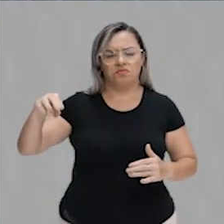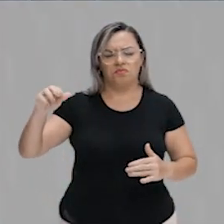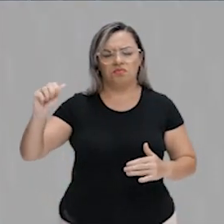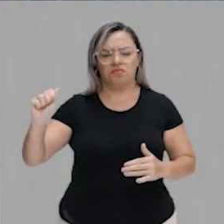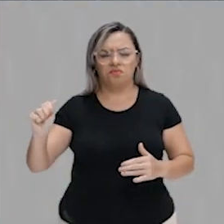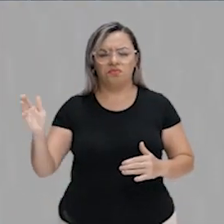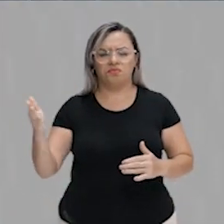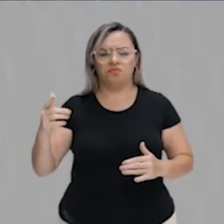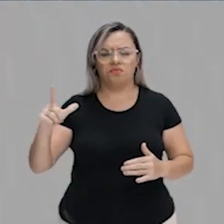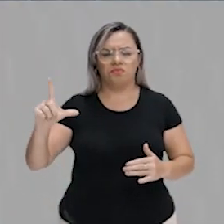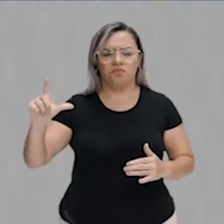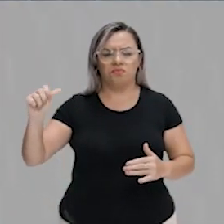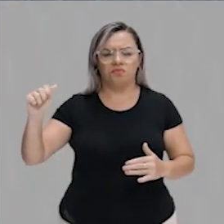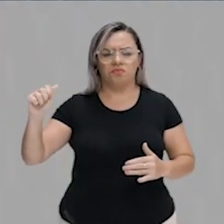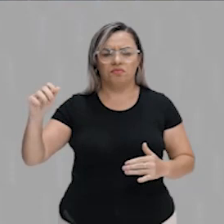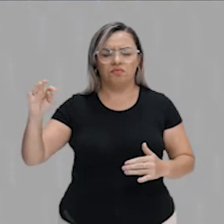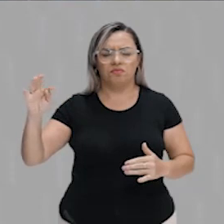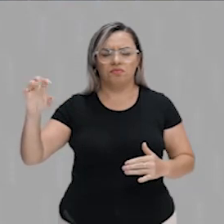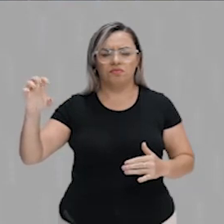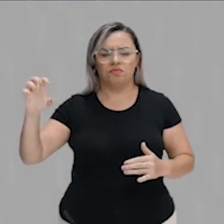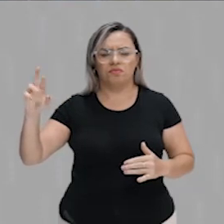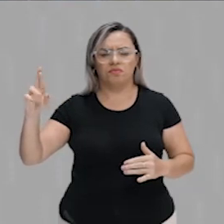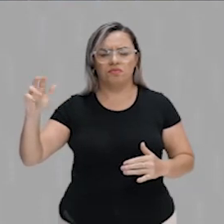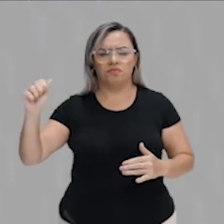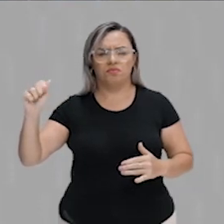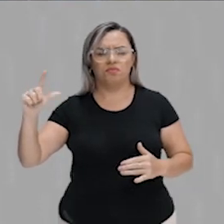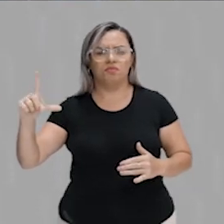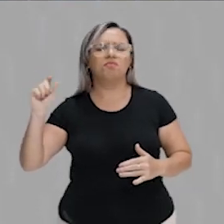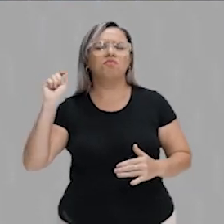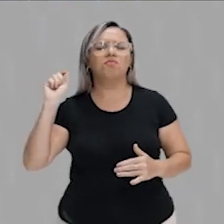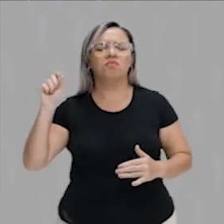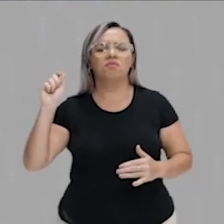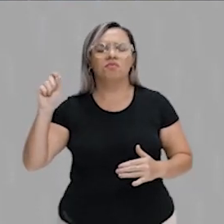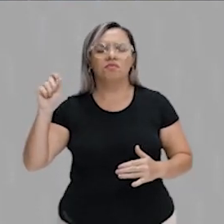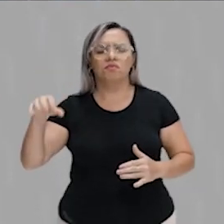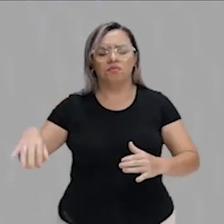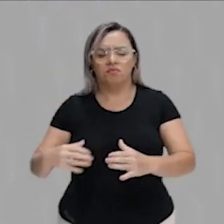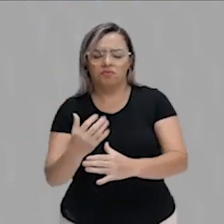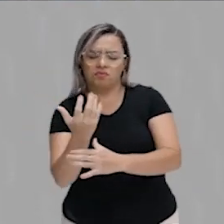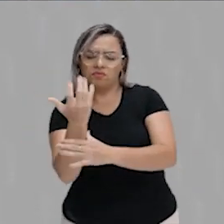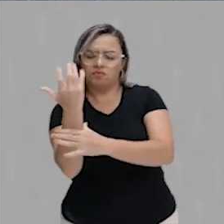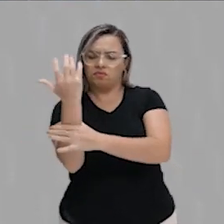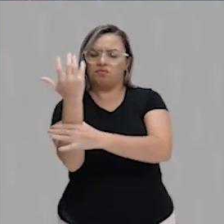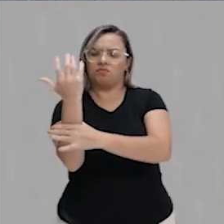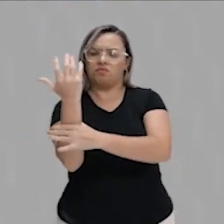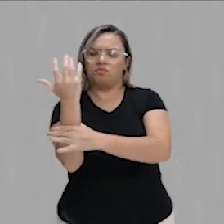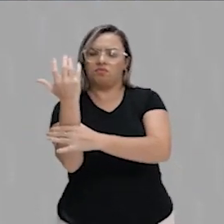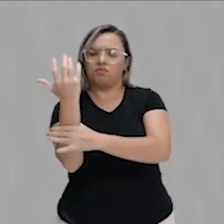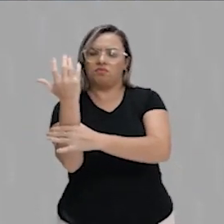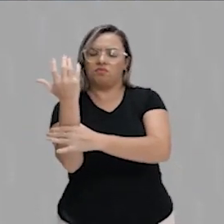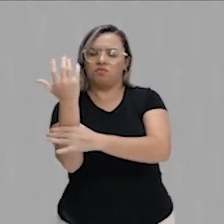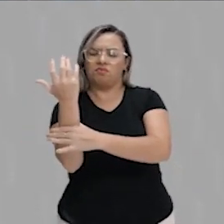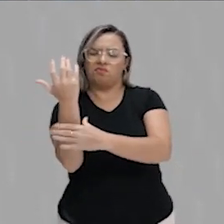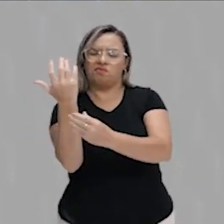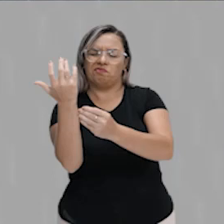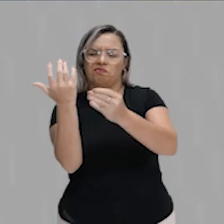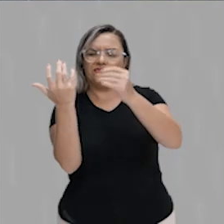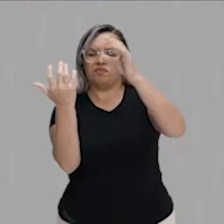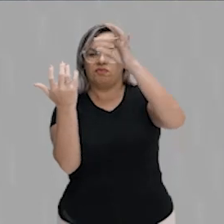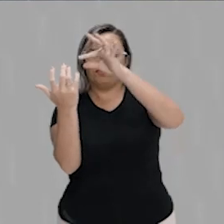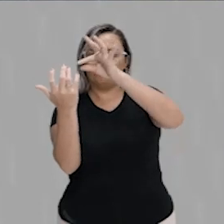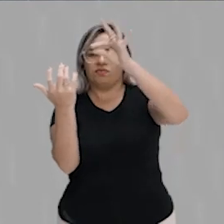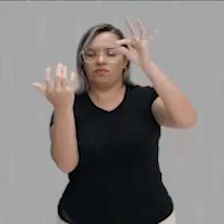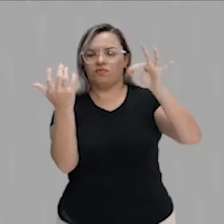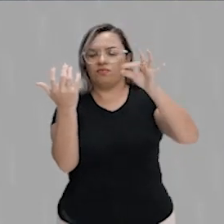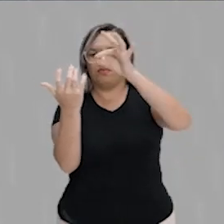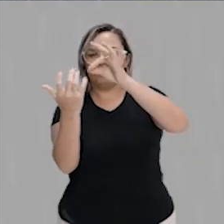pessoal? Você já viu uma planta, essa planta tem um monte de folha, certo? Onde saem essas